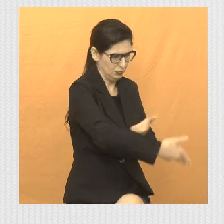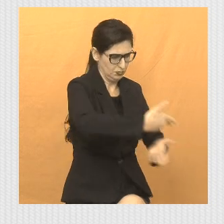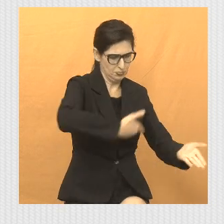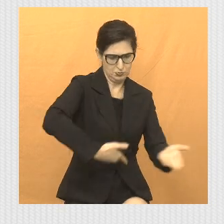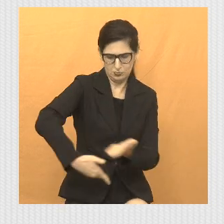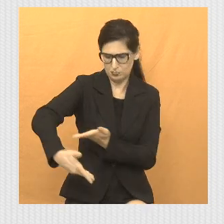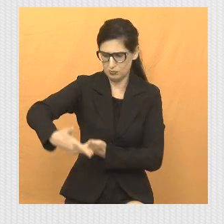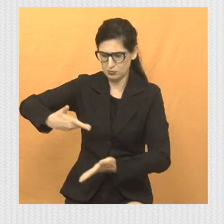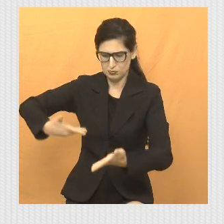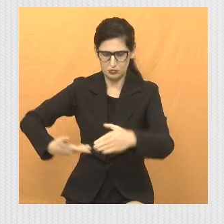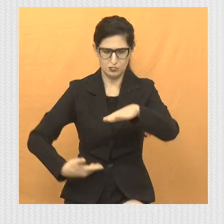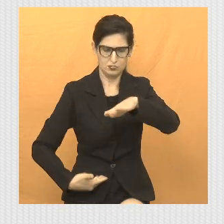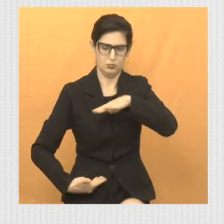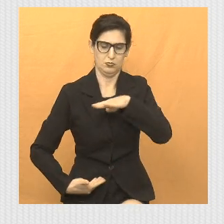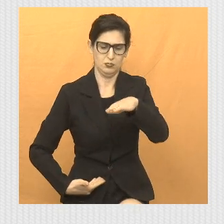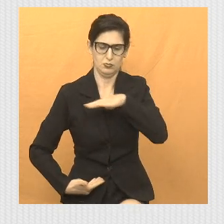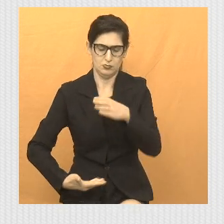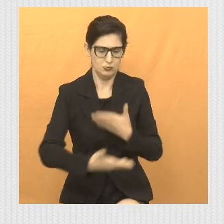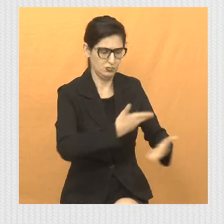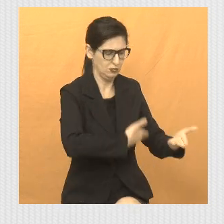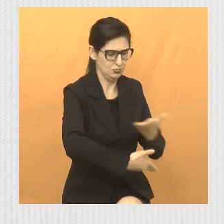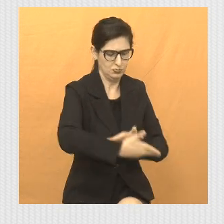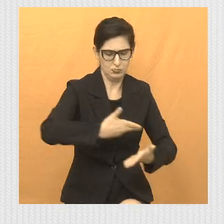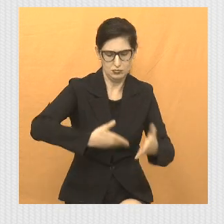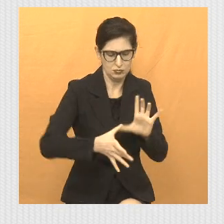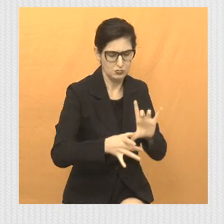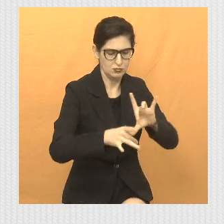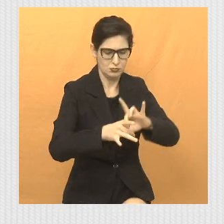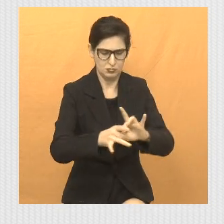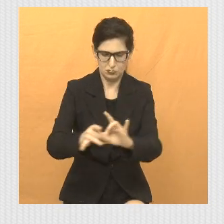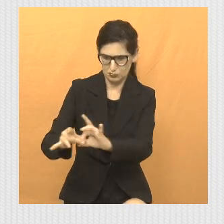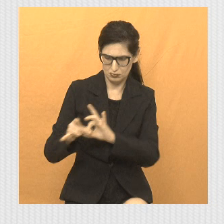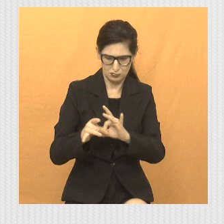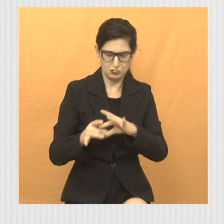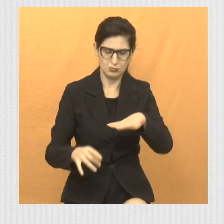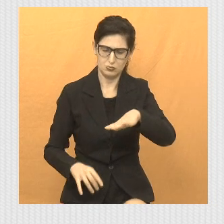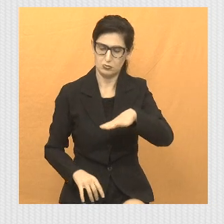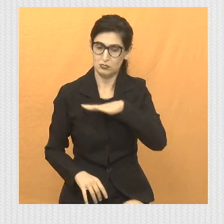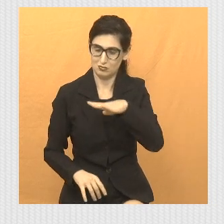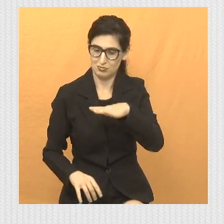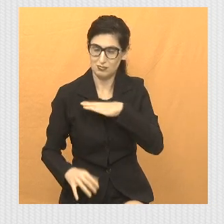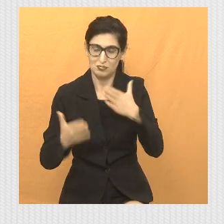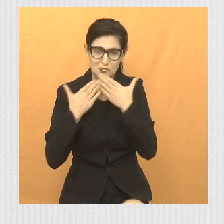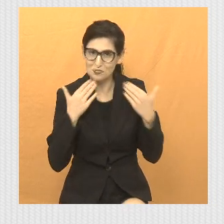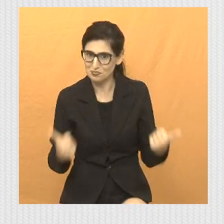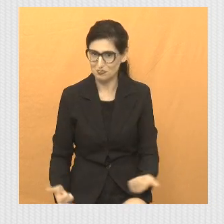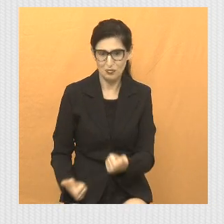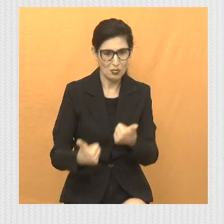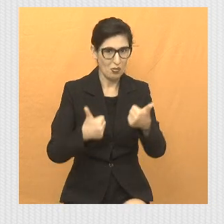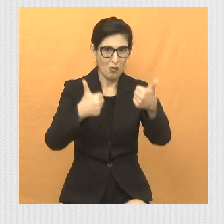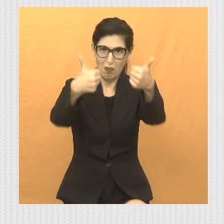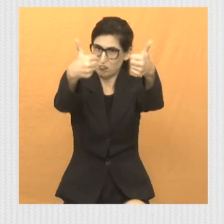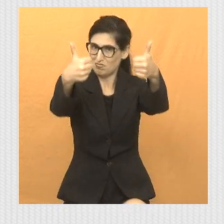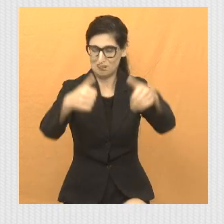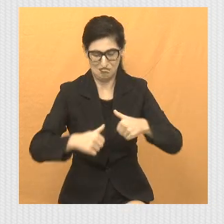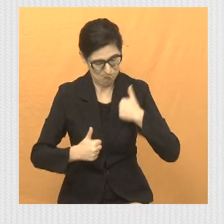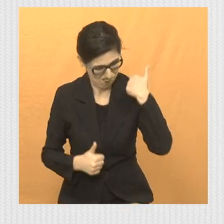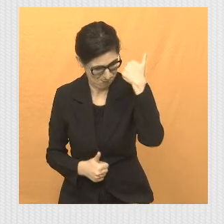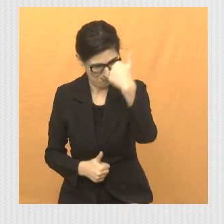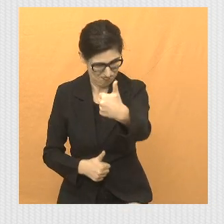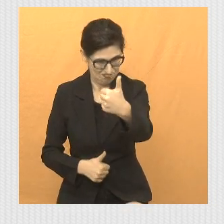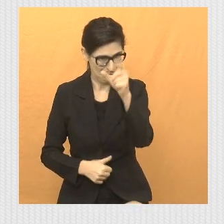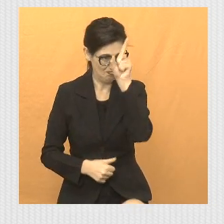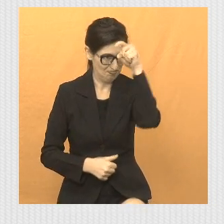vem acontecendo e o município de Jacareí vem sendo protagonista nisso. Cotas do